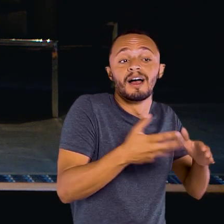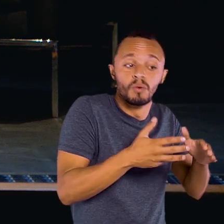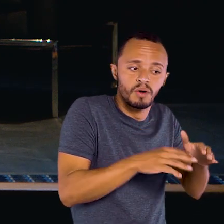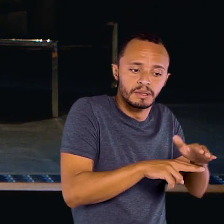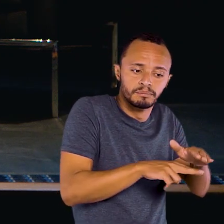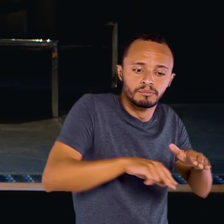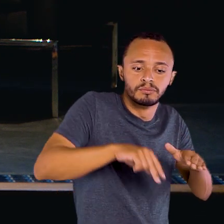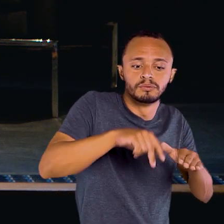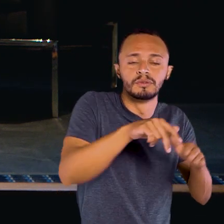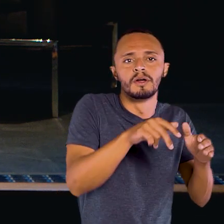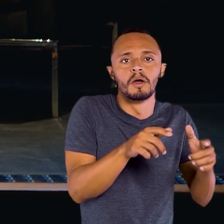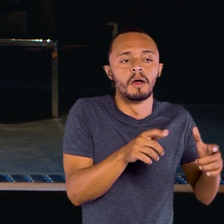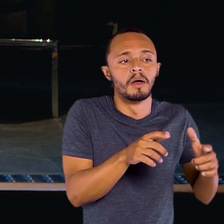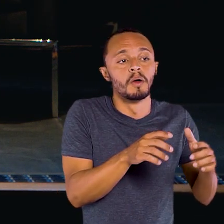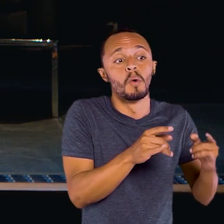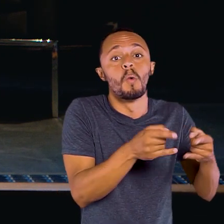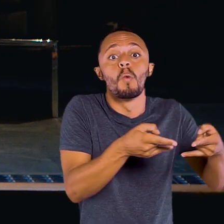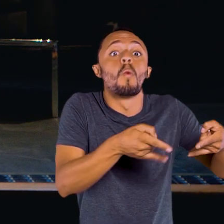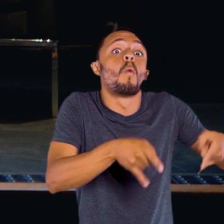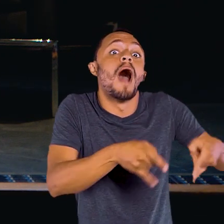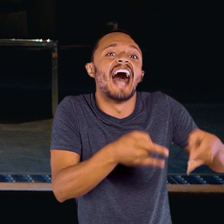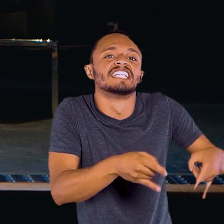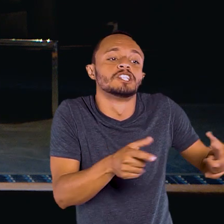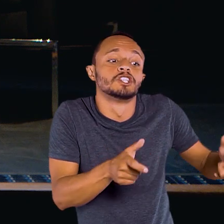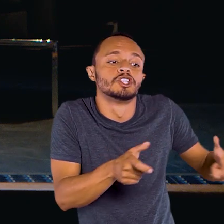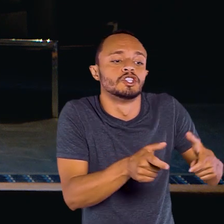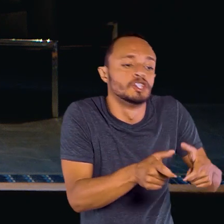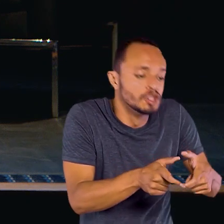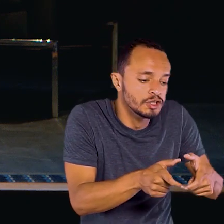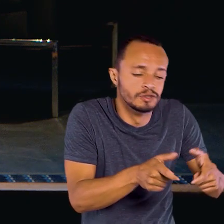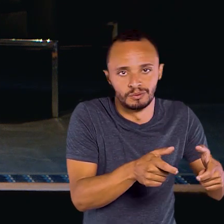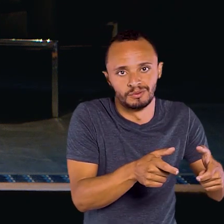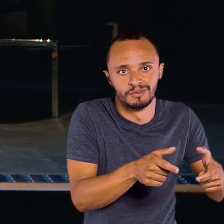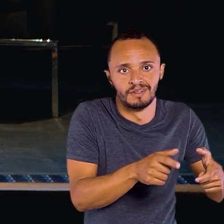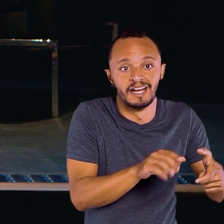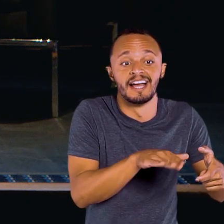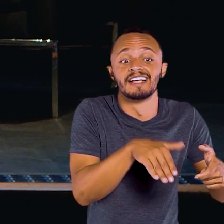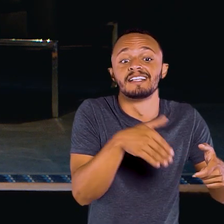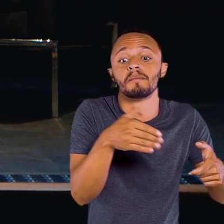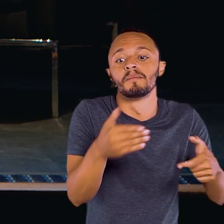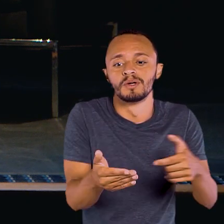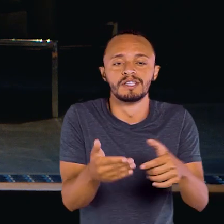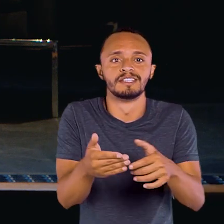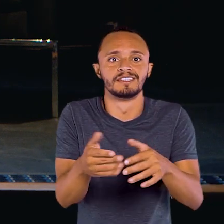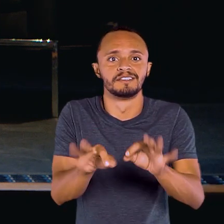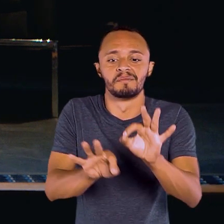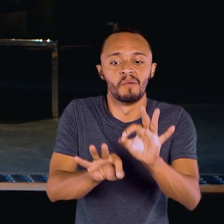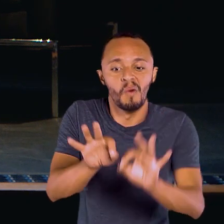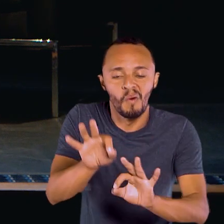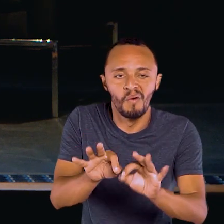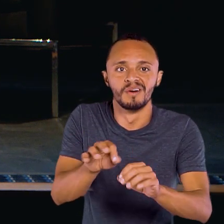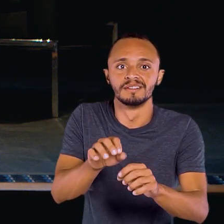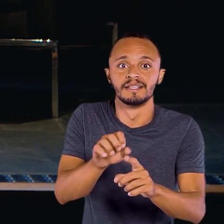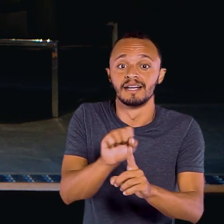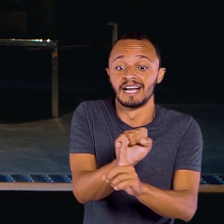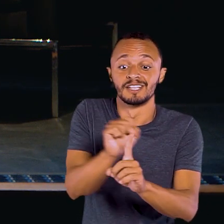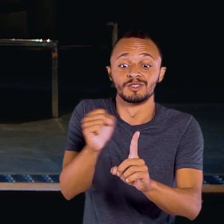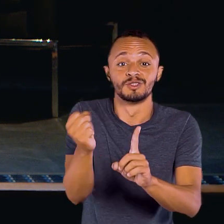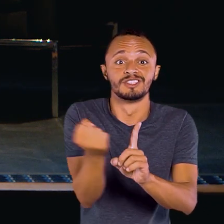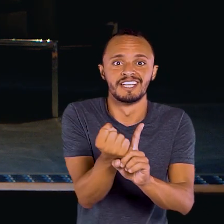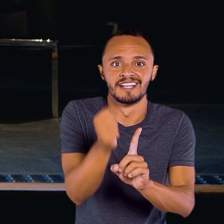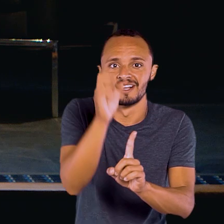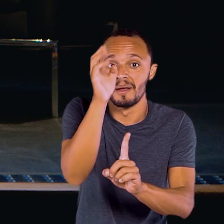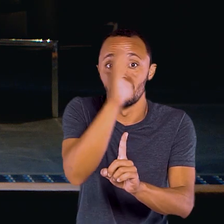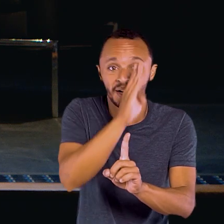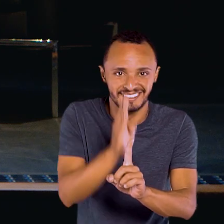o quê? Para continuar a mesma coisa, né, que eu falei lá no início. A sociedade brasileira é muito criativa